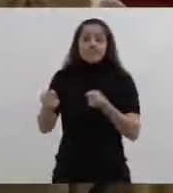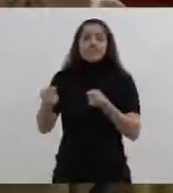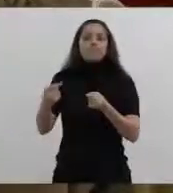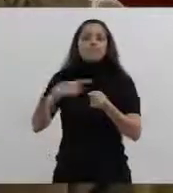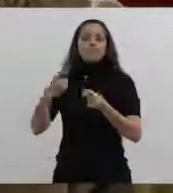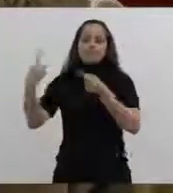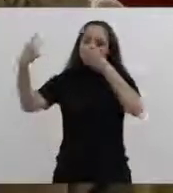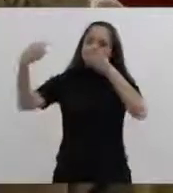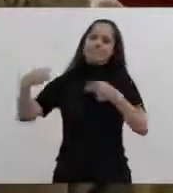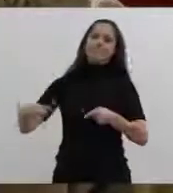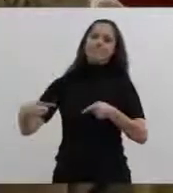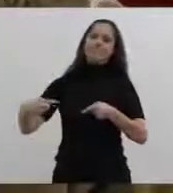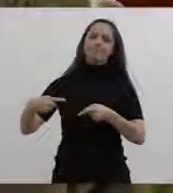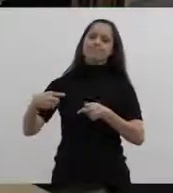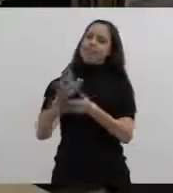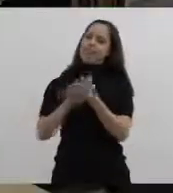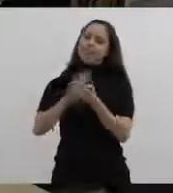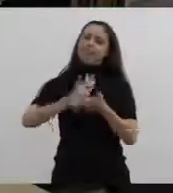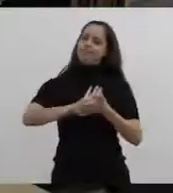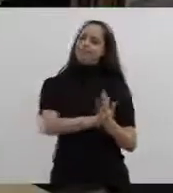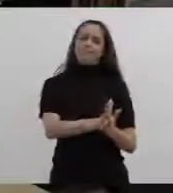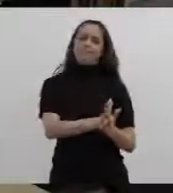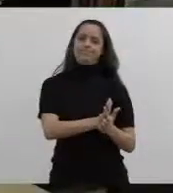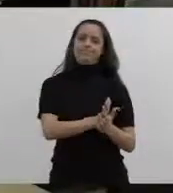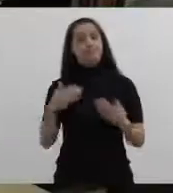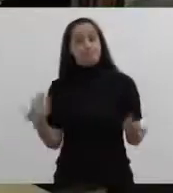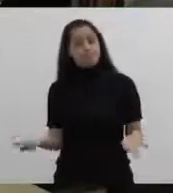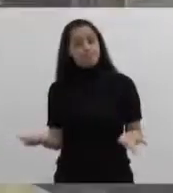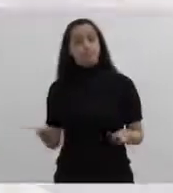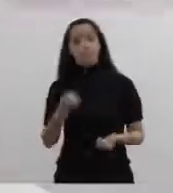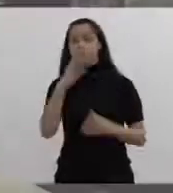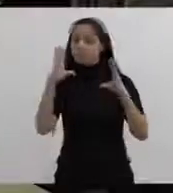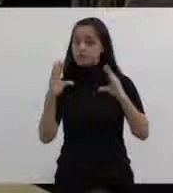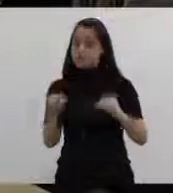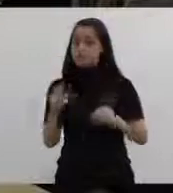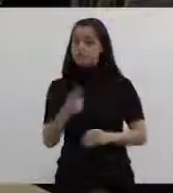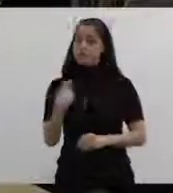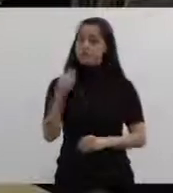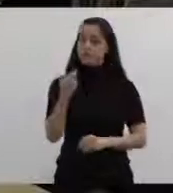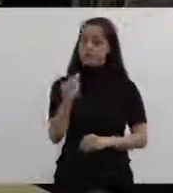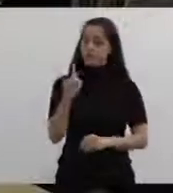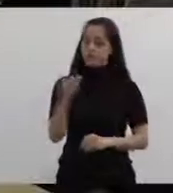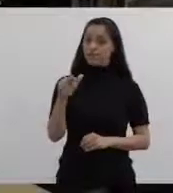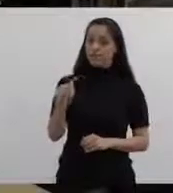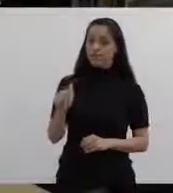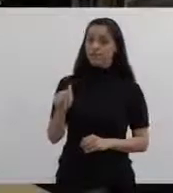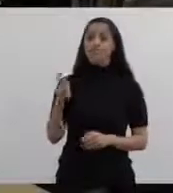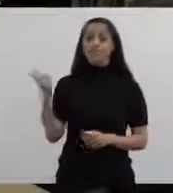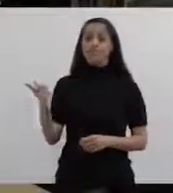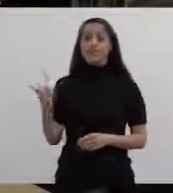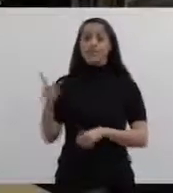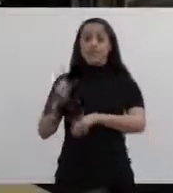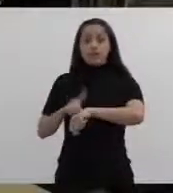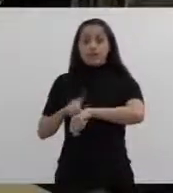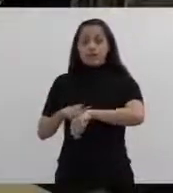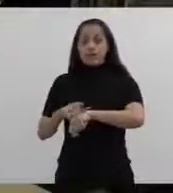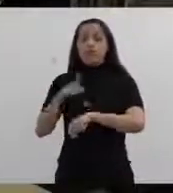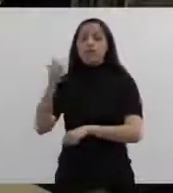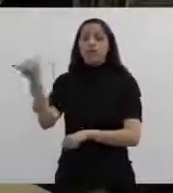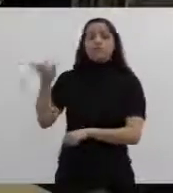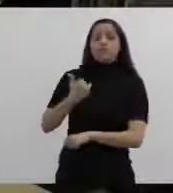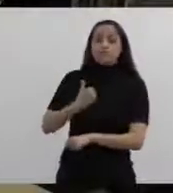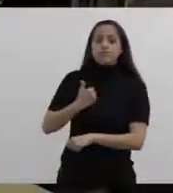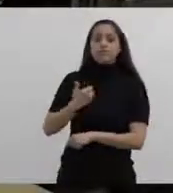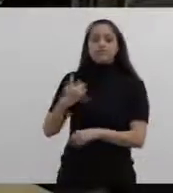Sou Adriana Gerpi. Quando cheguei à 7ª região como supervisora e a Silvana Corso assumiu a direção dessa escola. Ela